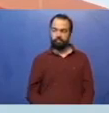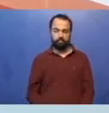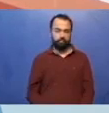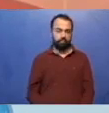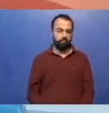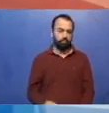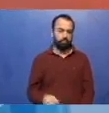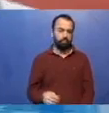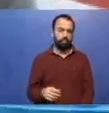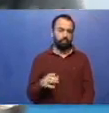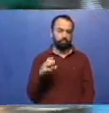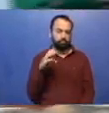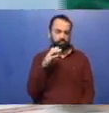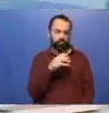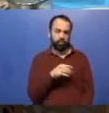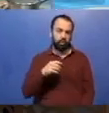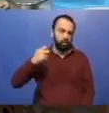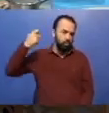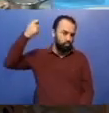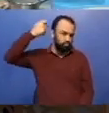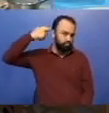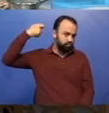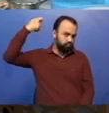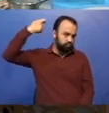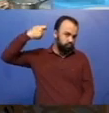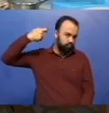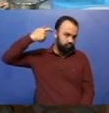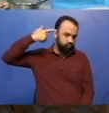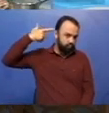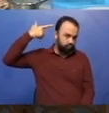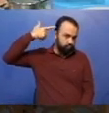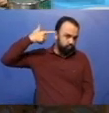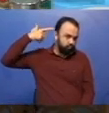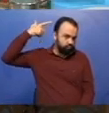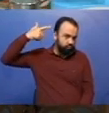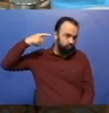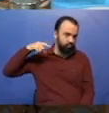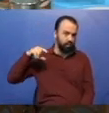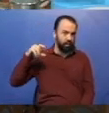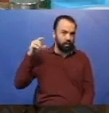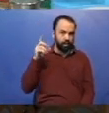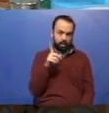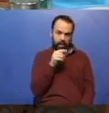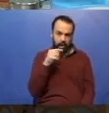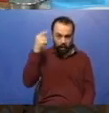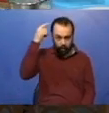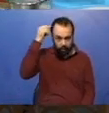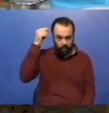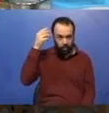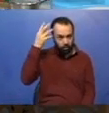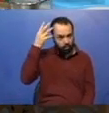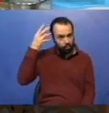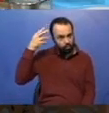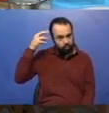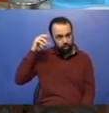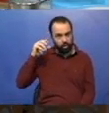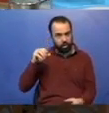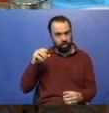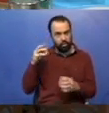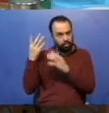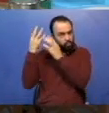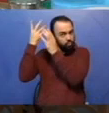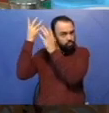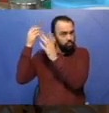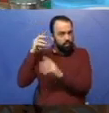Com o calor do secador, a água evapora e o cabelo seca. Também é algo que nós utilizamos no nosso